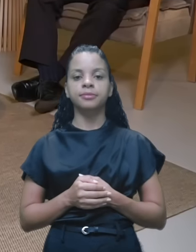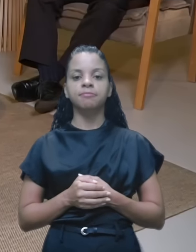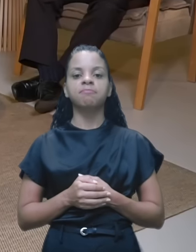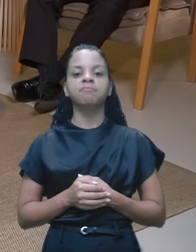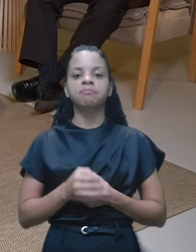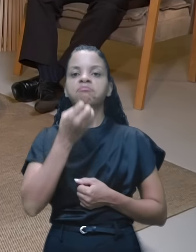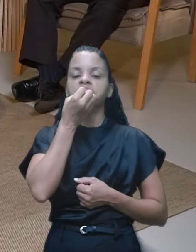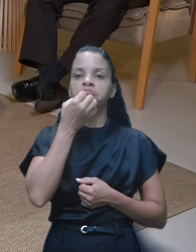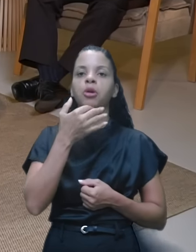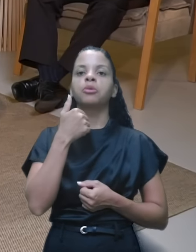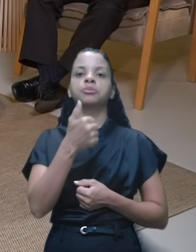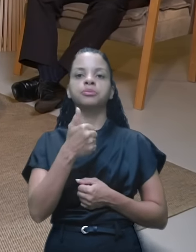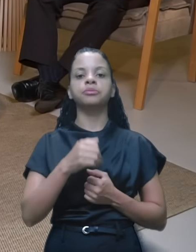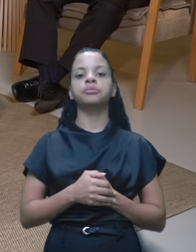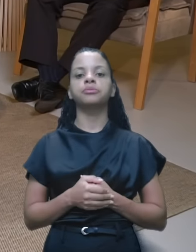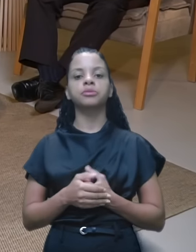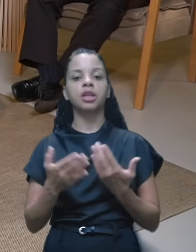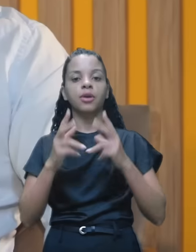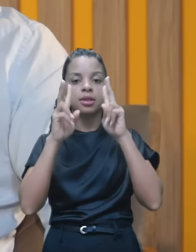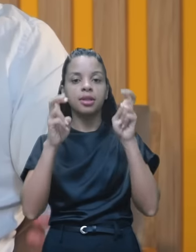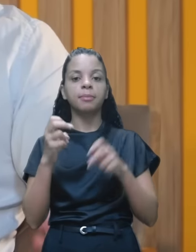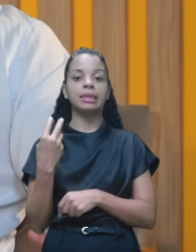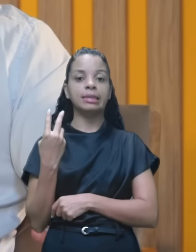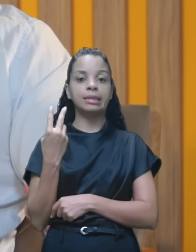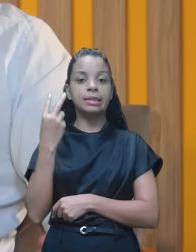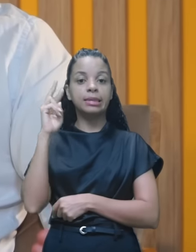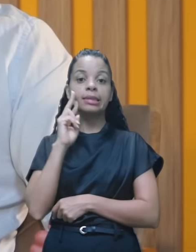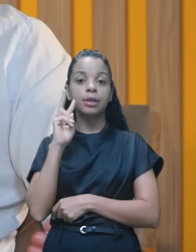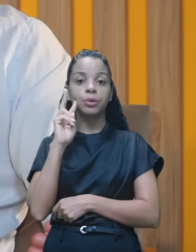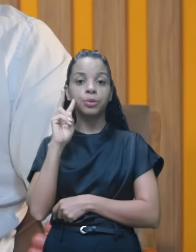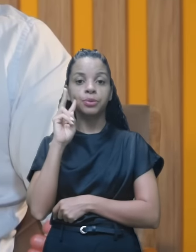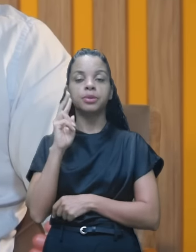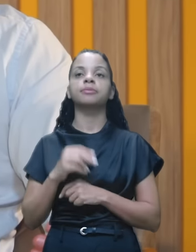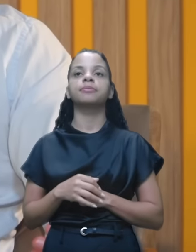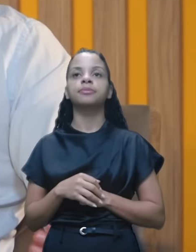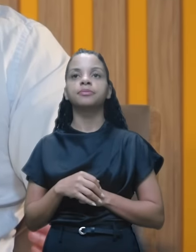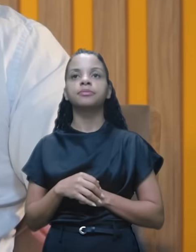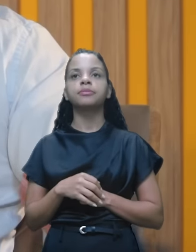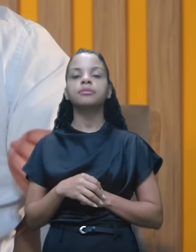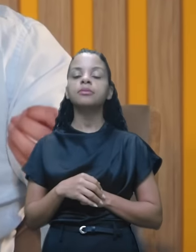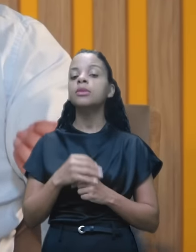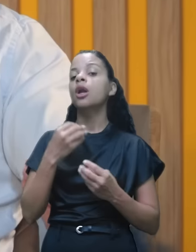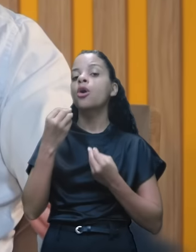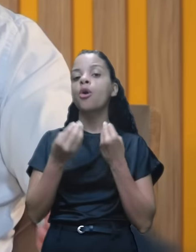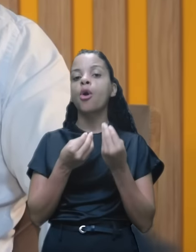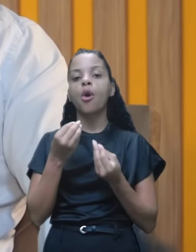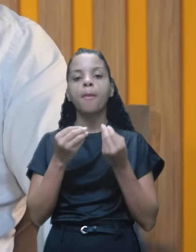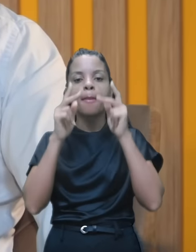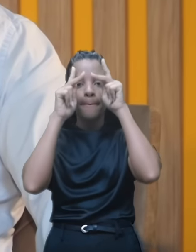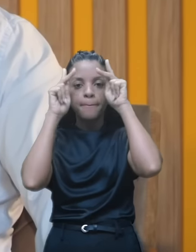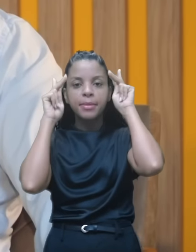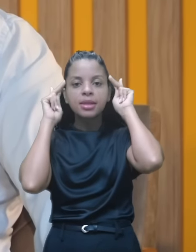domingo. Muito bom. Chegamos agora na segunda-feira, Lívia, eis o homem. E eu te pergunto, como Pilatos